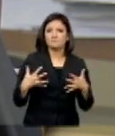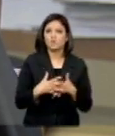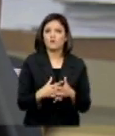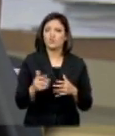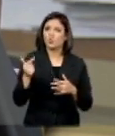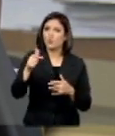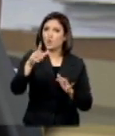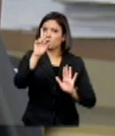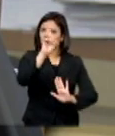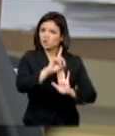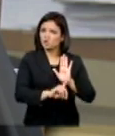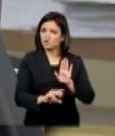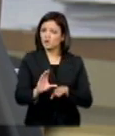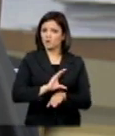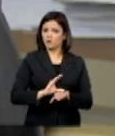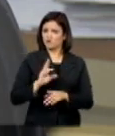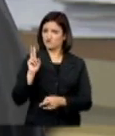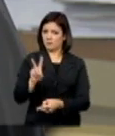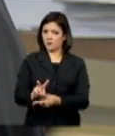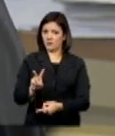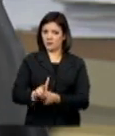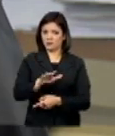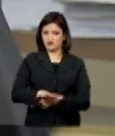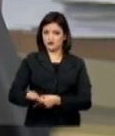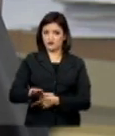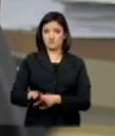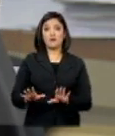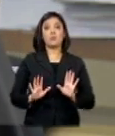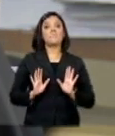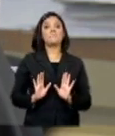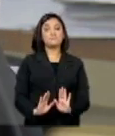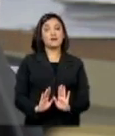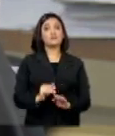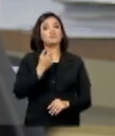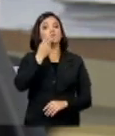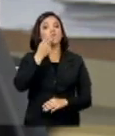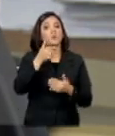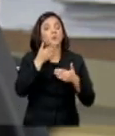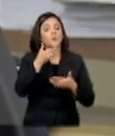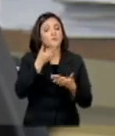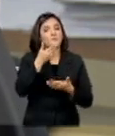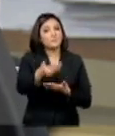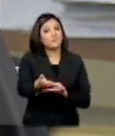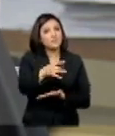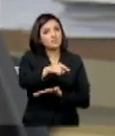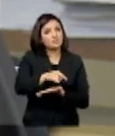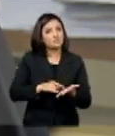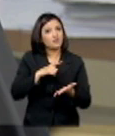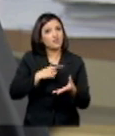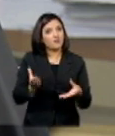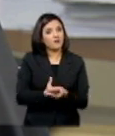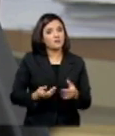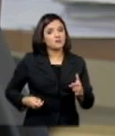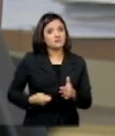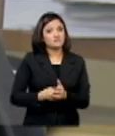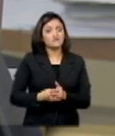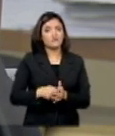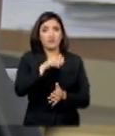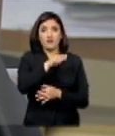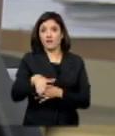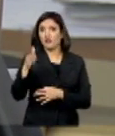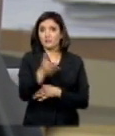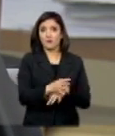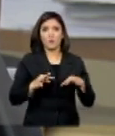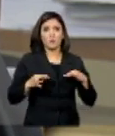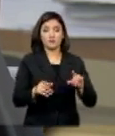direitos constitucionalmente protegidos contudo o pedido formulado nesta ação busca eliminar completamente o direito